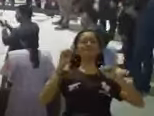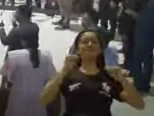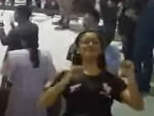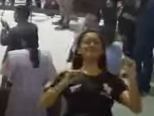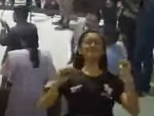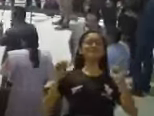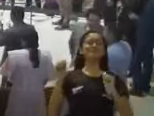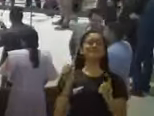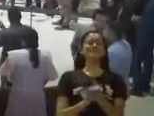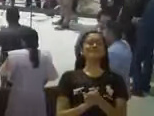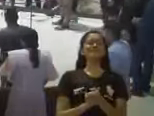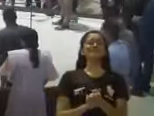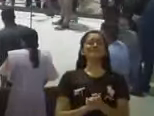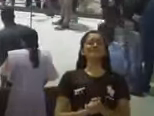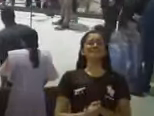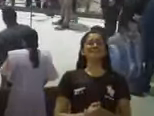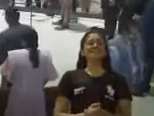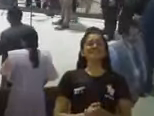Aleluia.